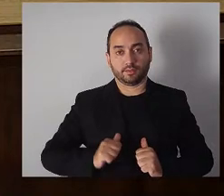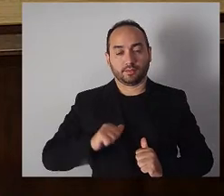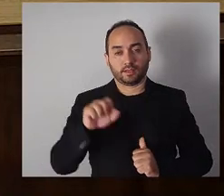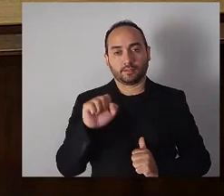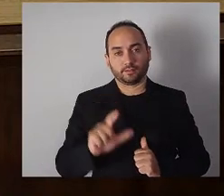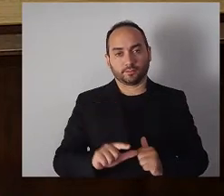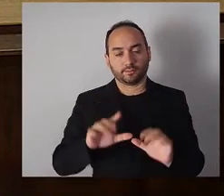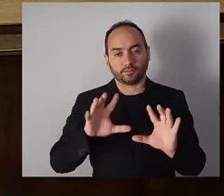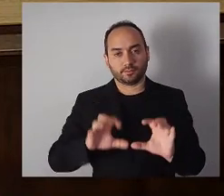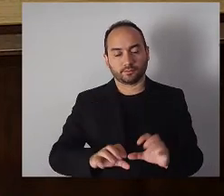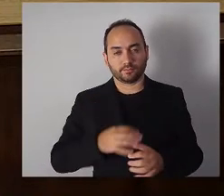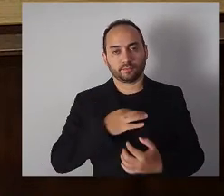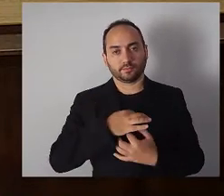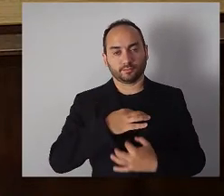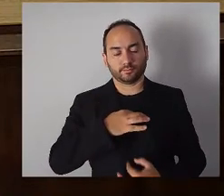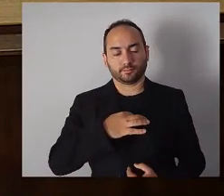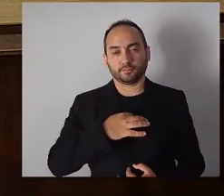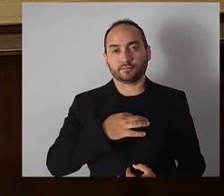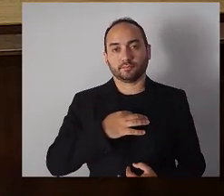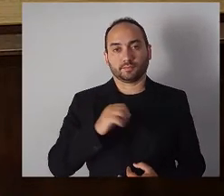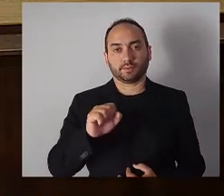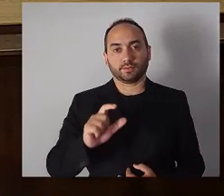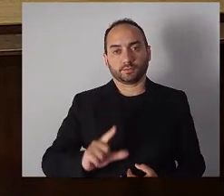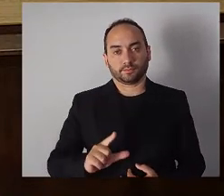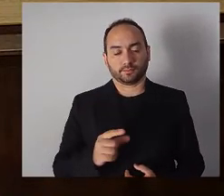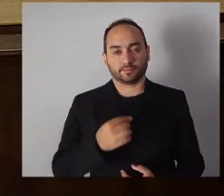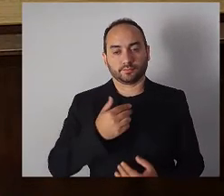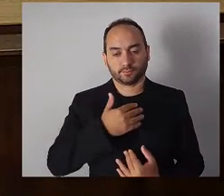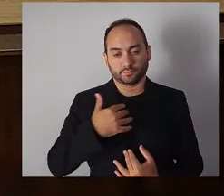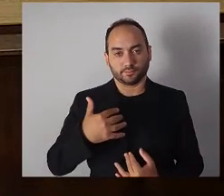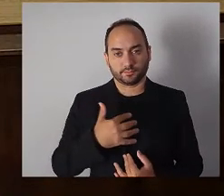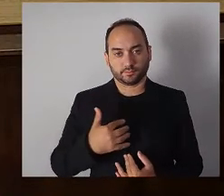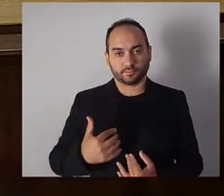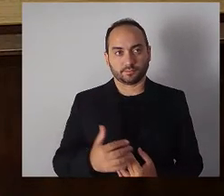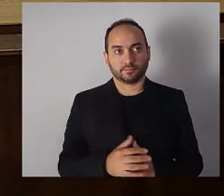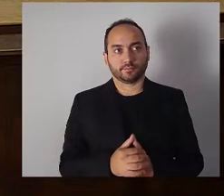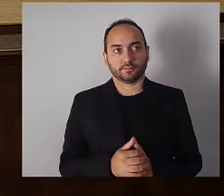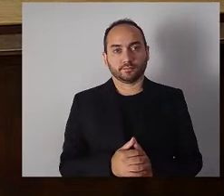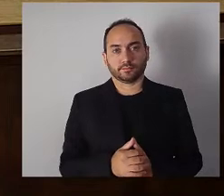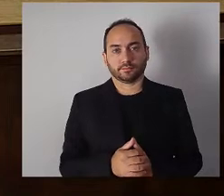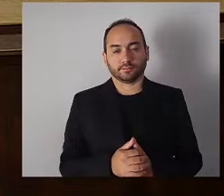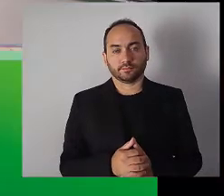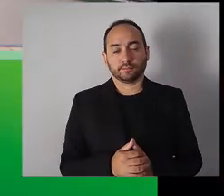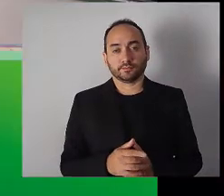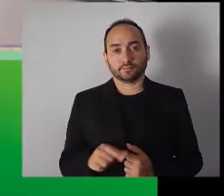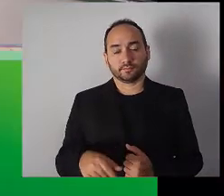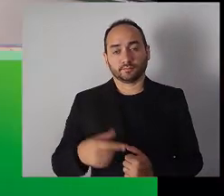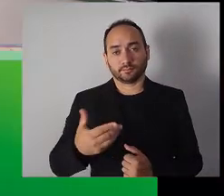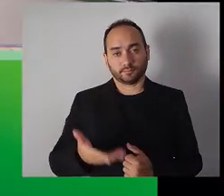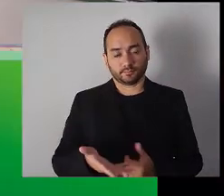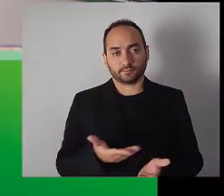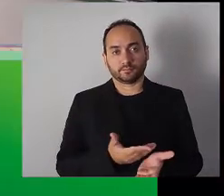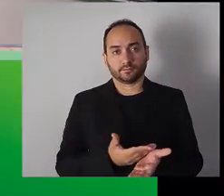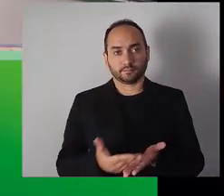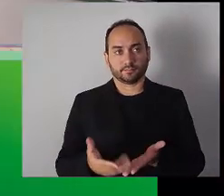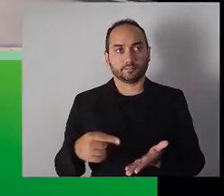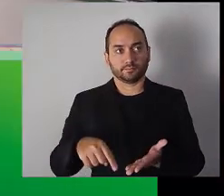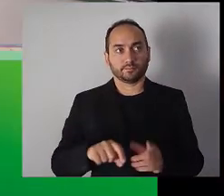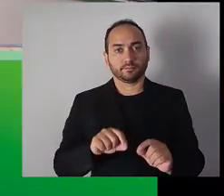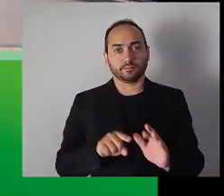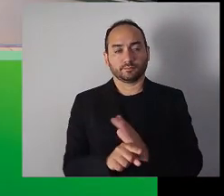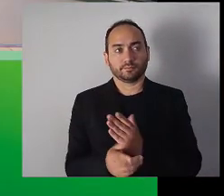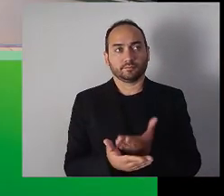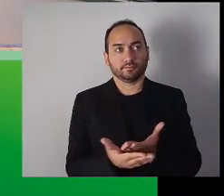uma camisa branca e uma gravata azul listrada. Senhor presidente, inicialmente eu submeto